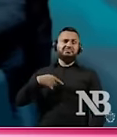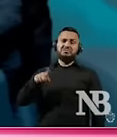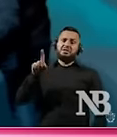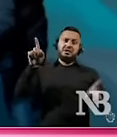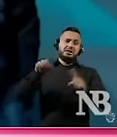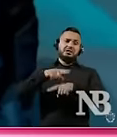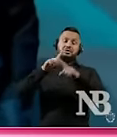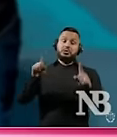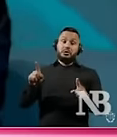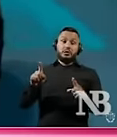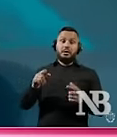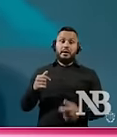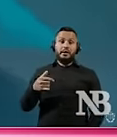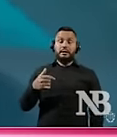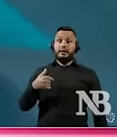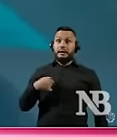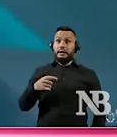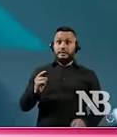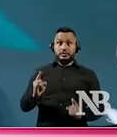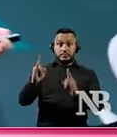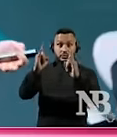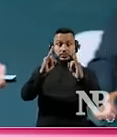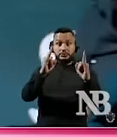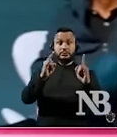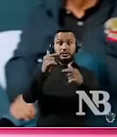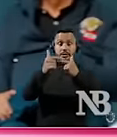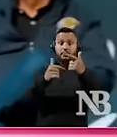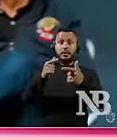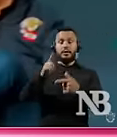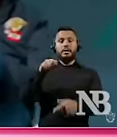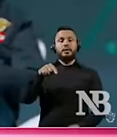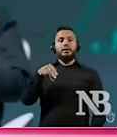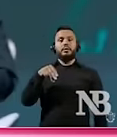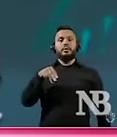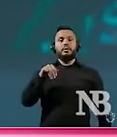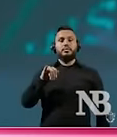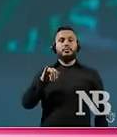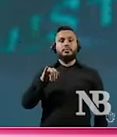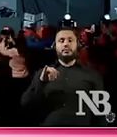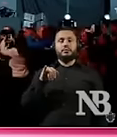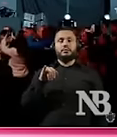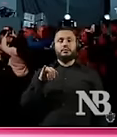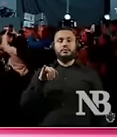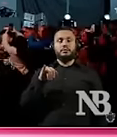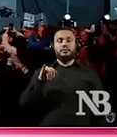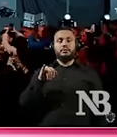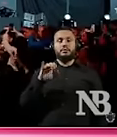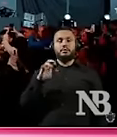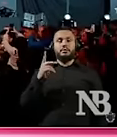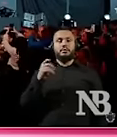nas Torres Gêmeas. Esse homem nada mais é do que o Michael Jackson. E o Michael Jackson,